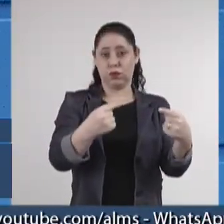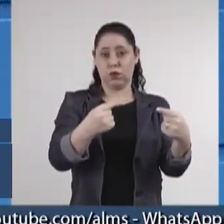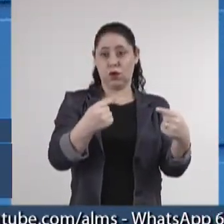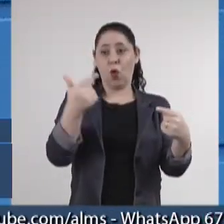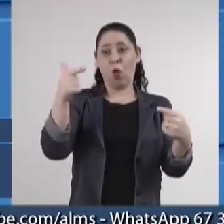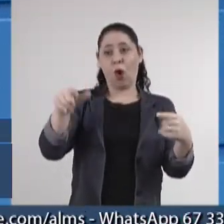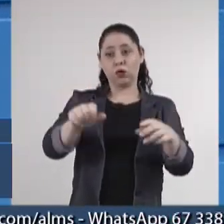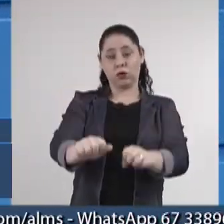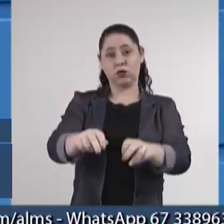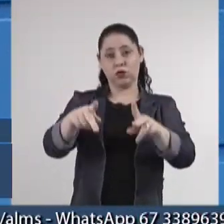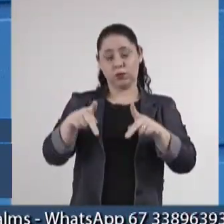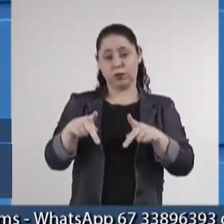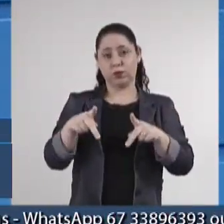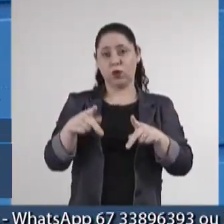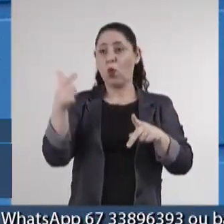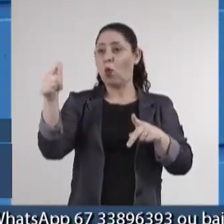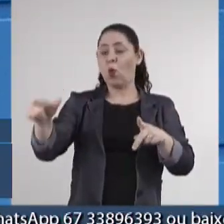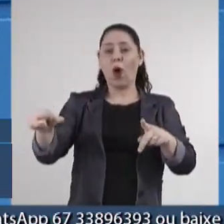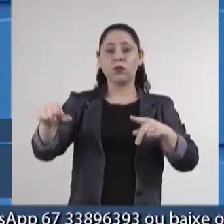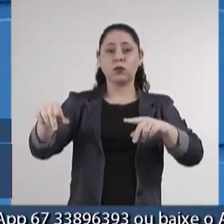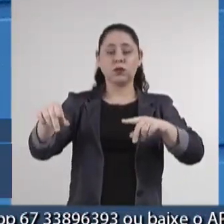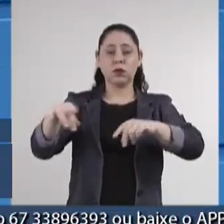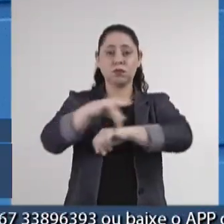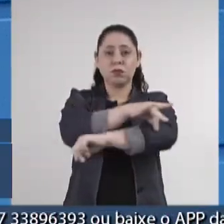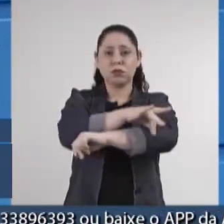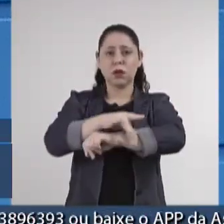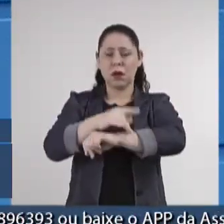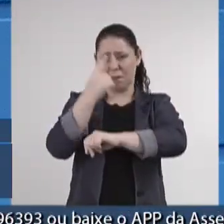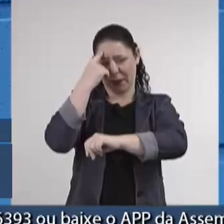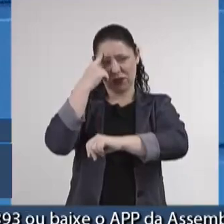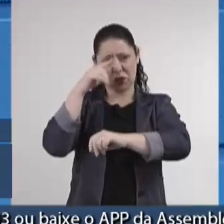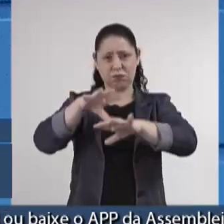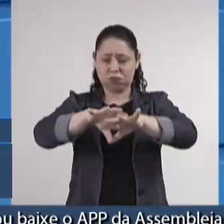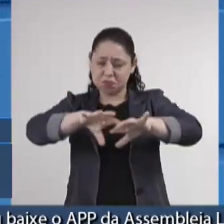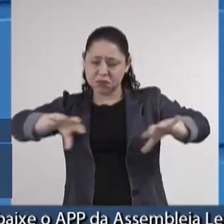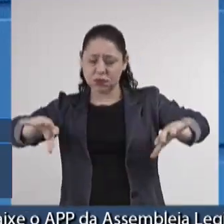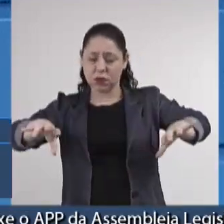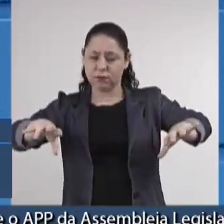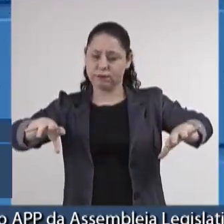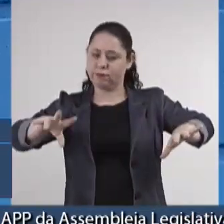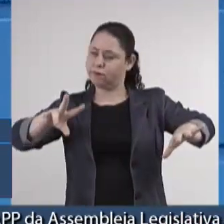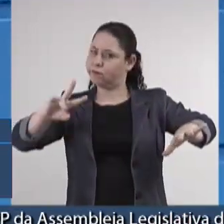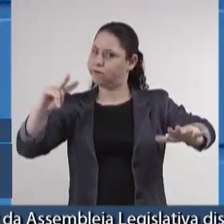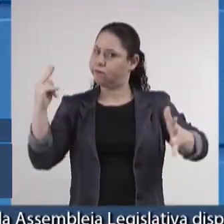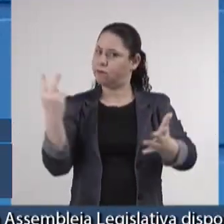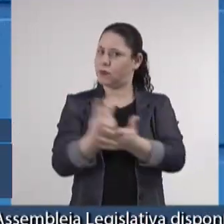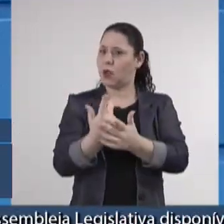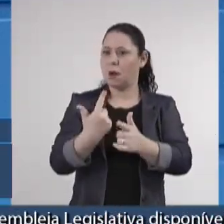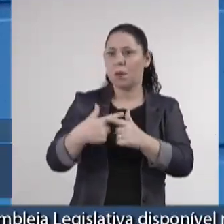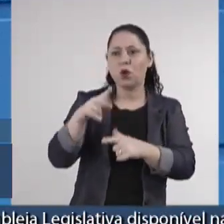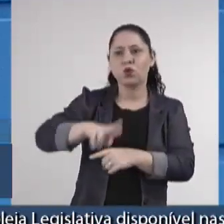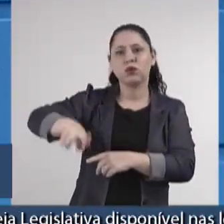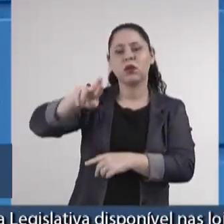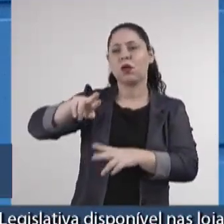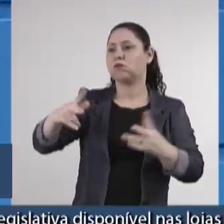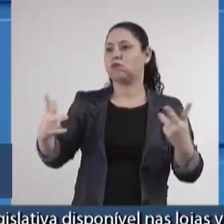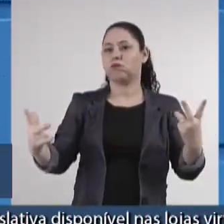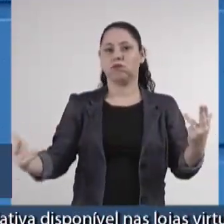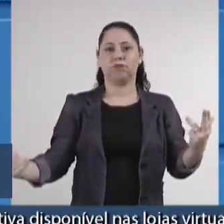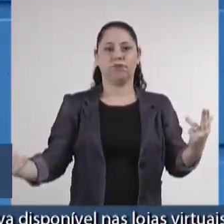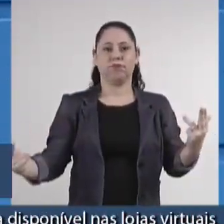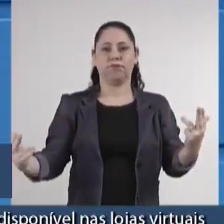a outra audiência pública sobre o outro trecho, que eu já acho um absurdo ter dividido. Porque os usuários são os mesmos. Nós queremos